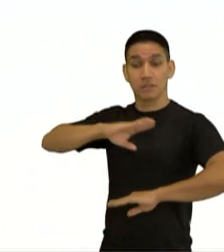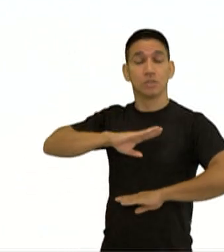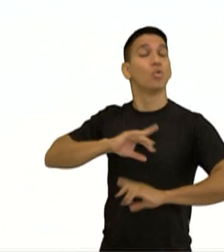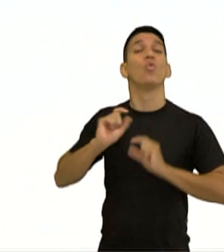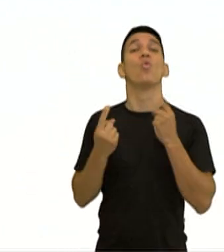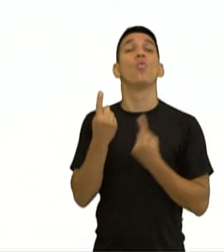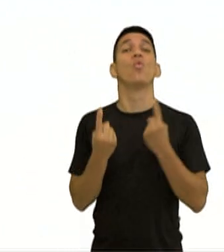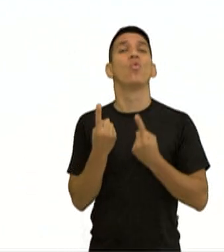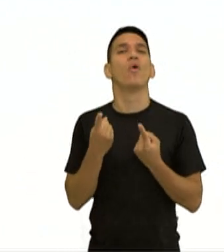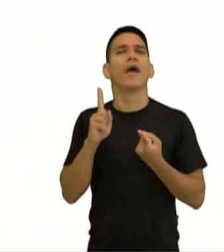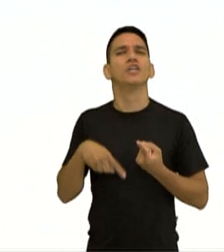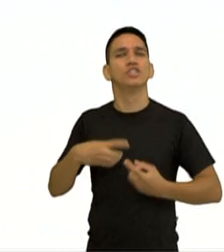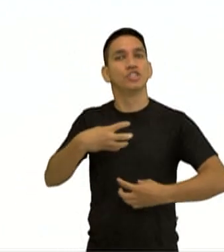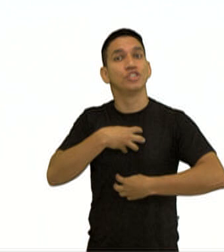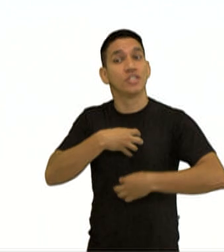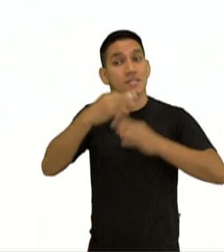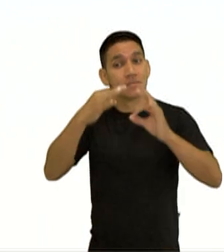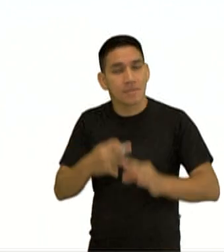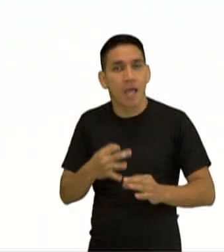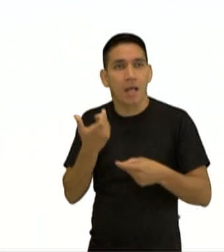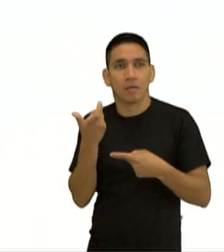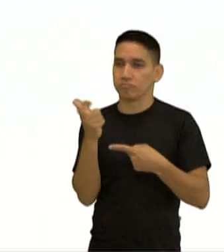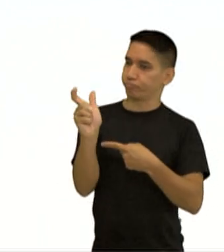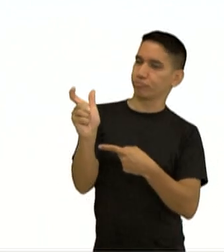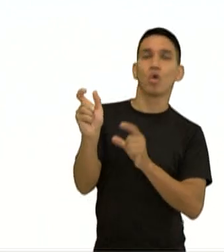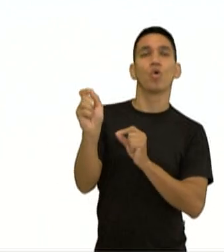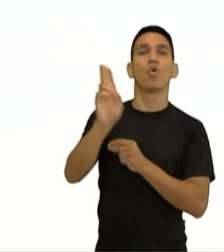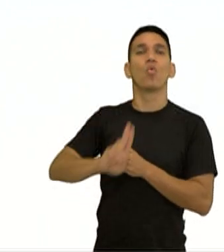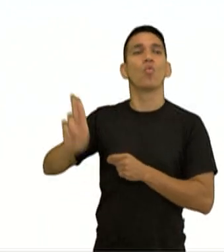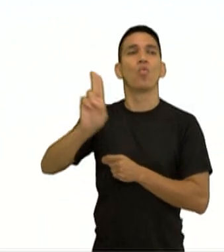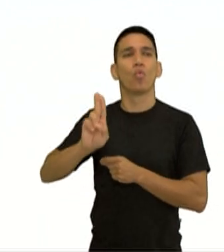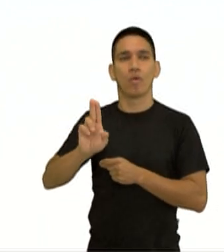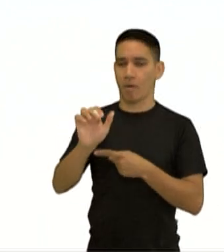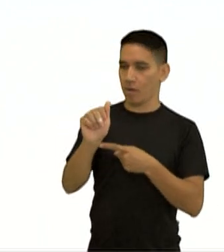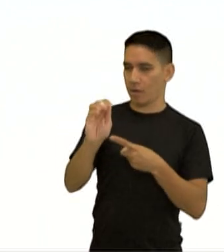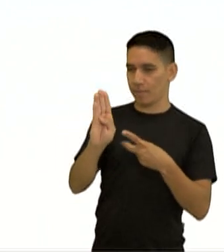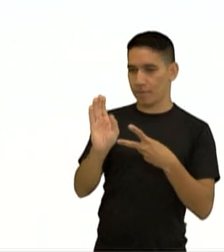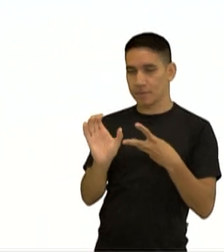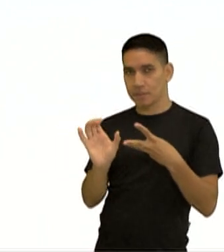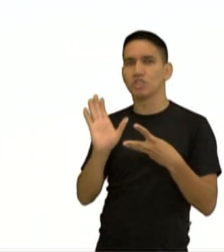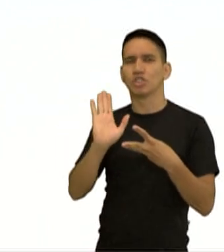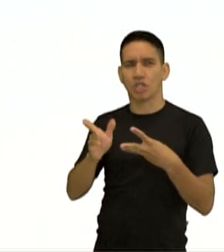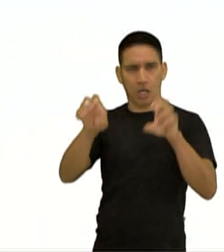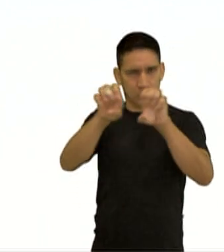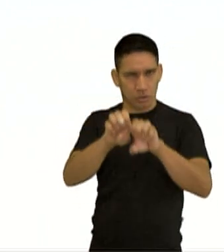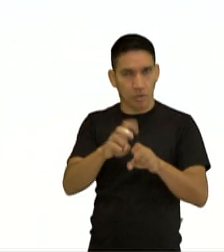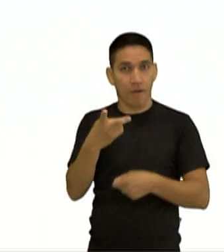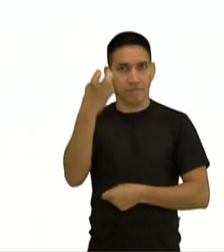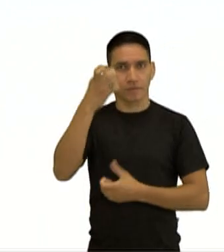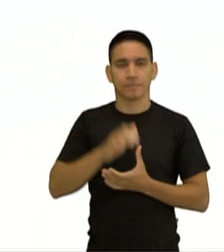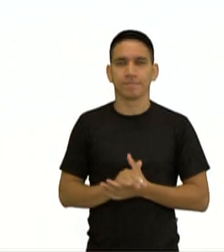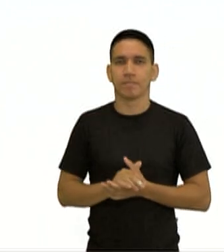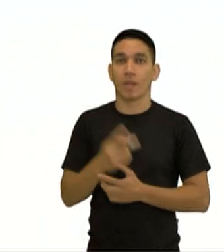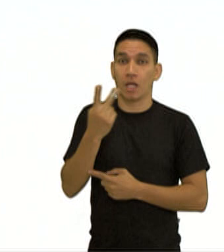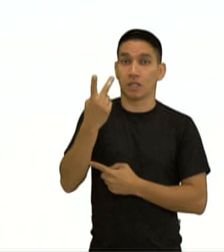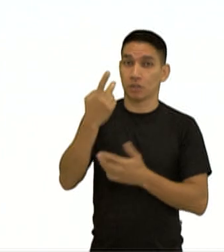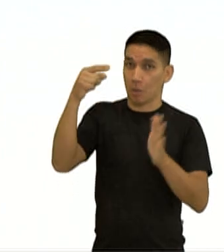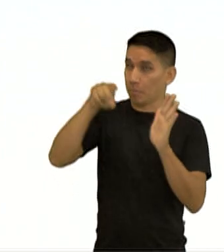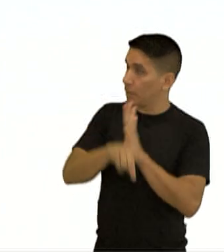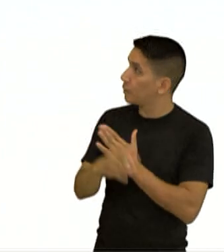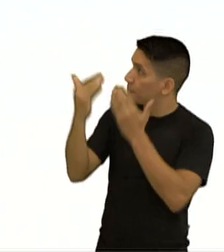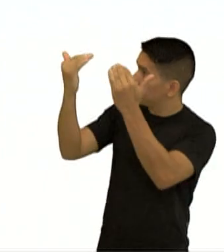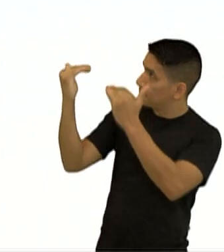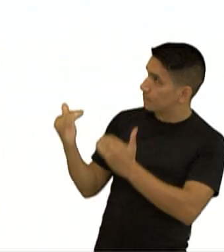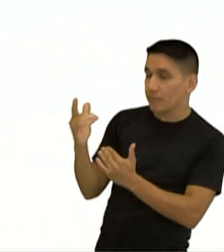a forma correta que nós vamos preencher utilizando a estrutura que vimos na nossa aula? E na segunda questão, ou no nosso